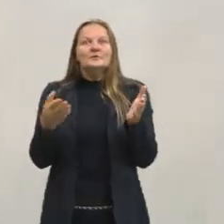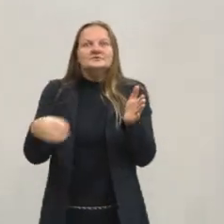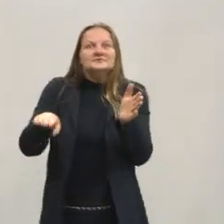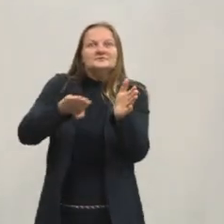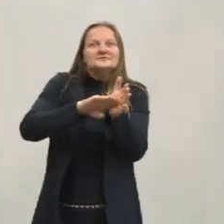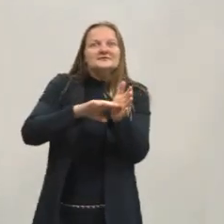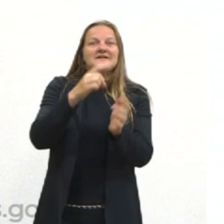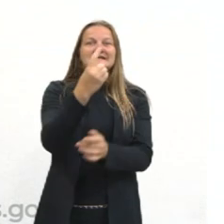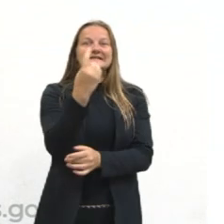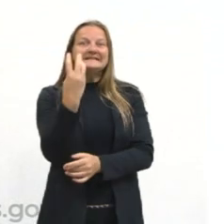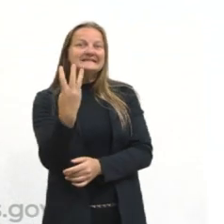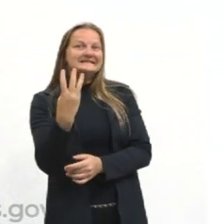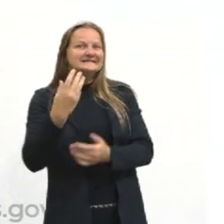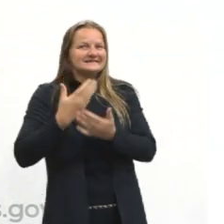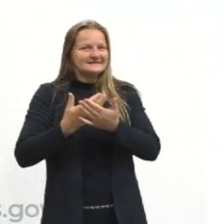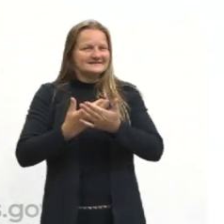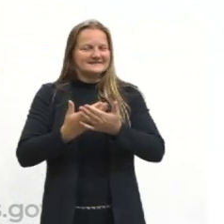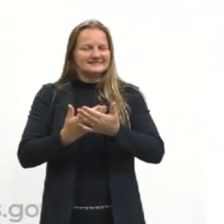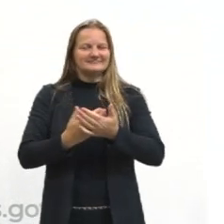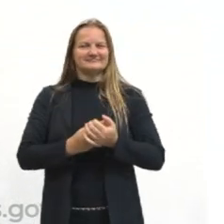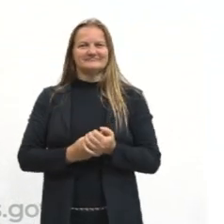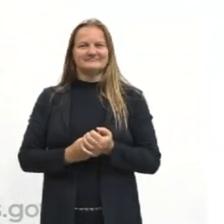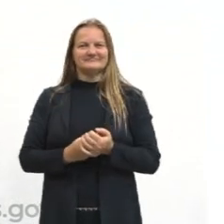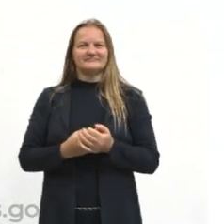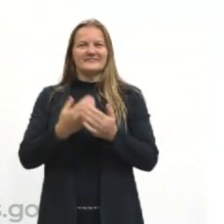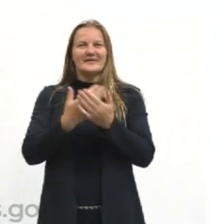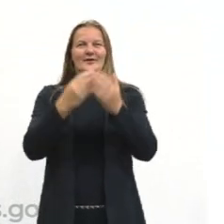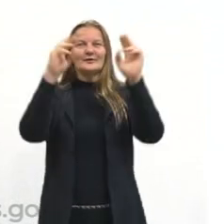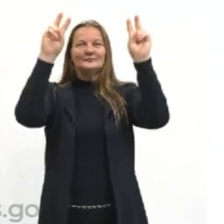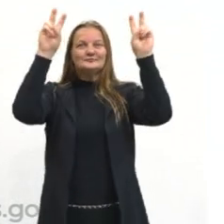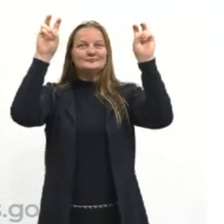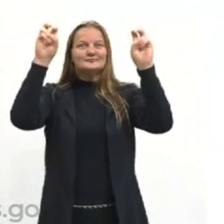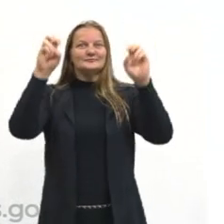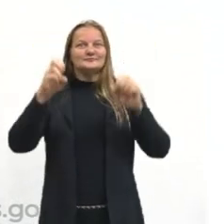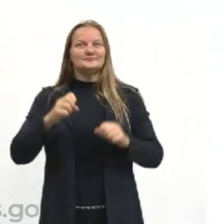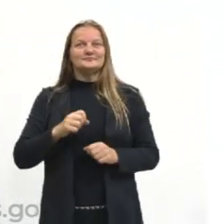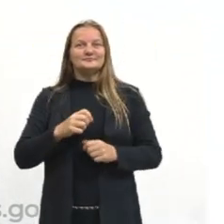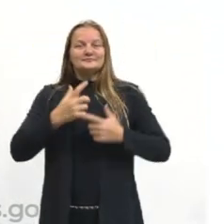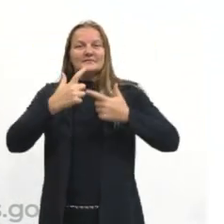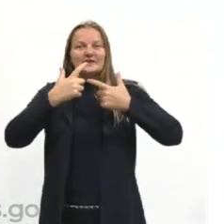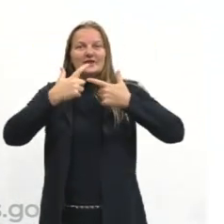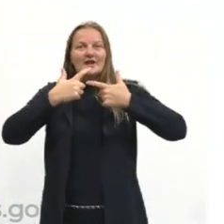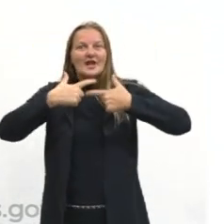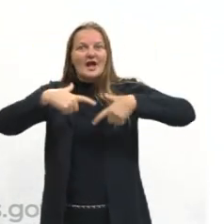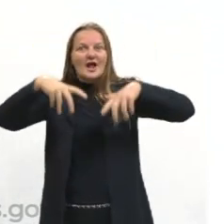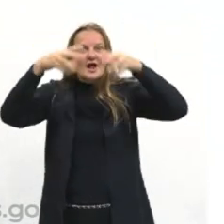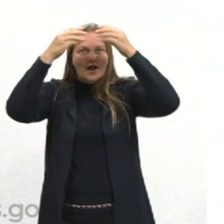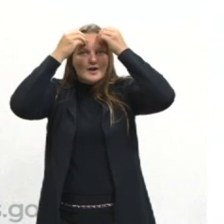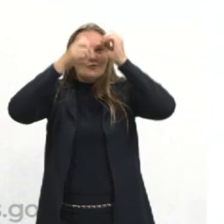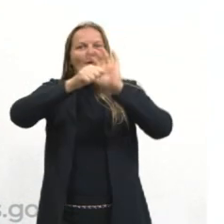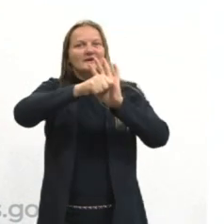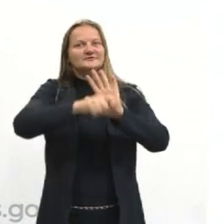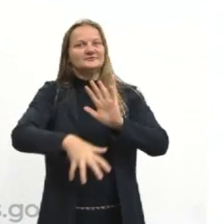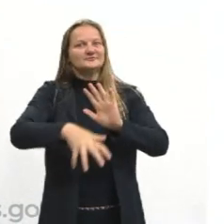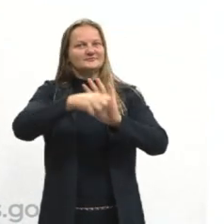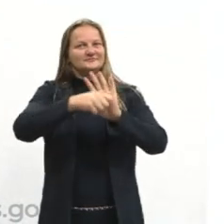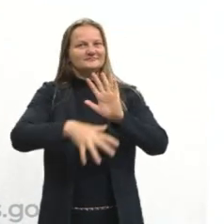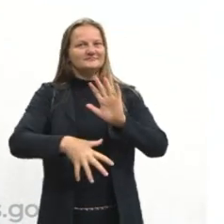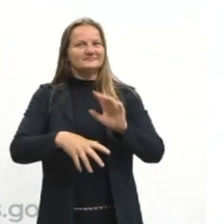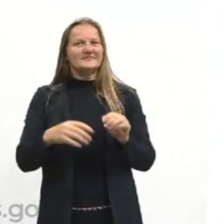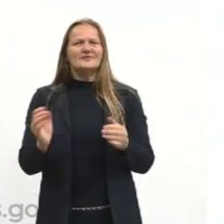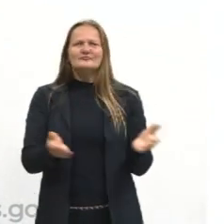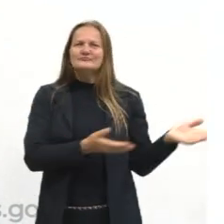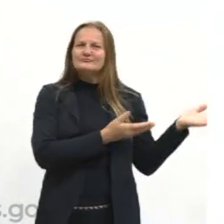décima terceira aula que é uma aula sobre figuras de linguagem quero lembrar os requi no